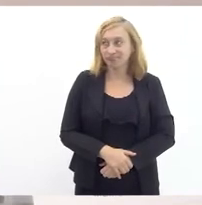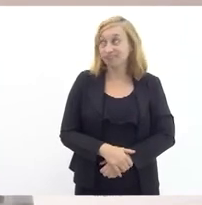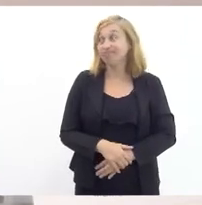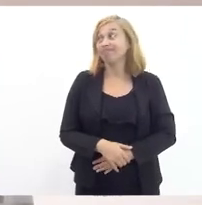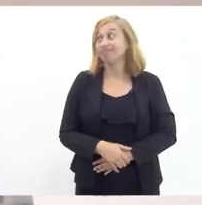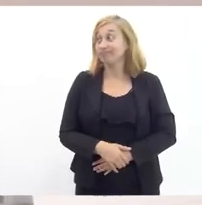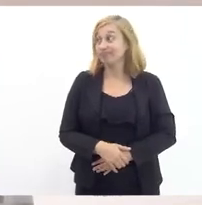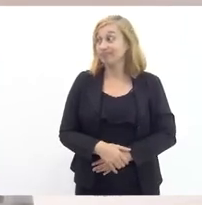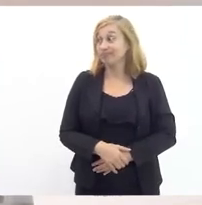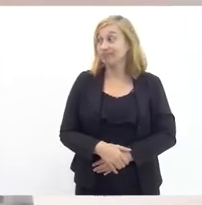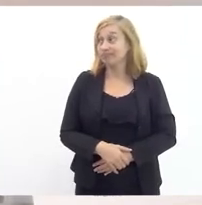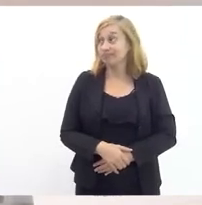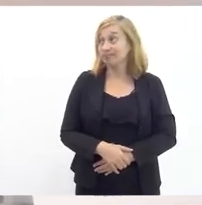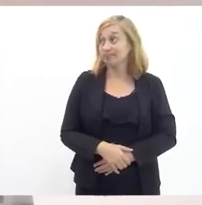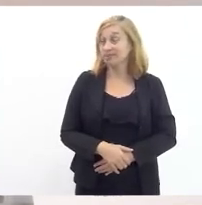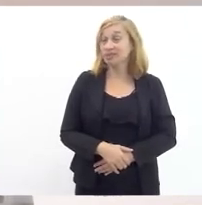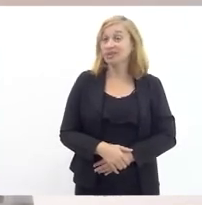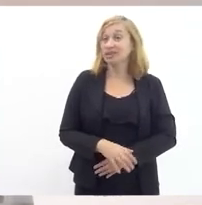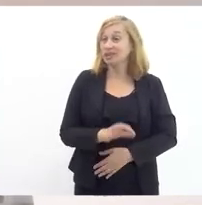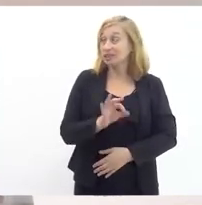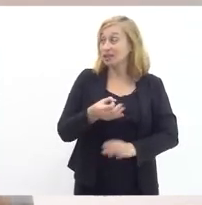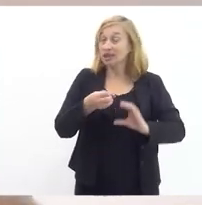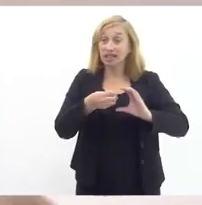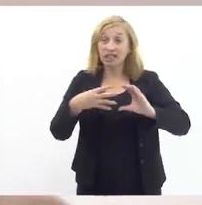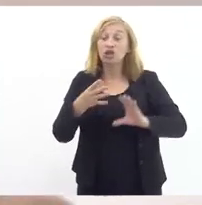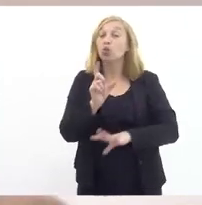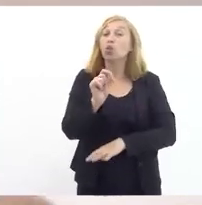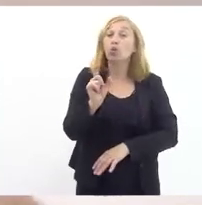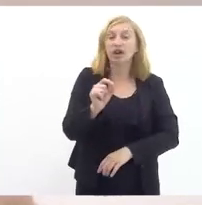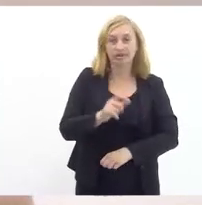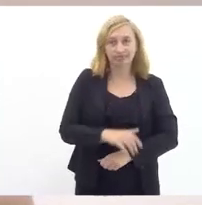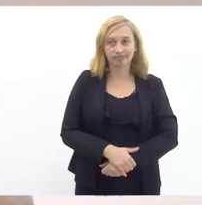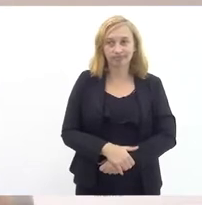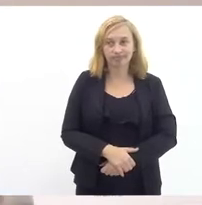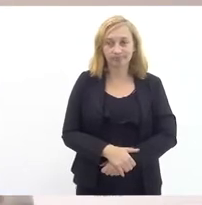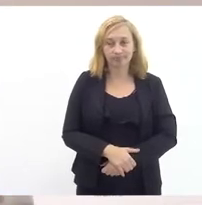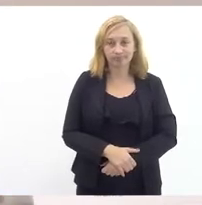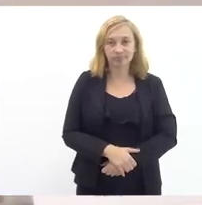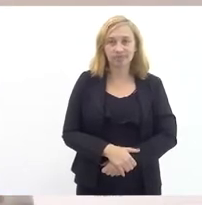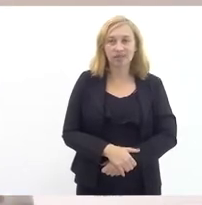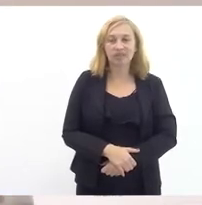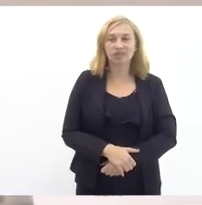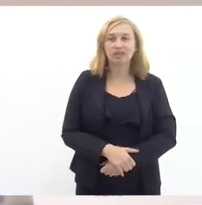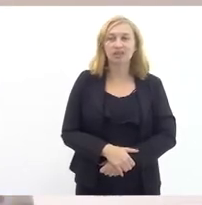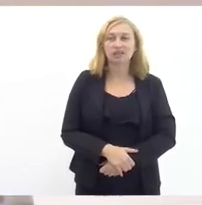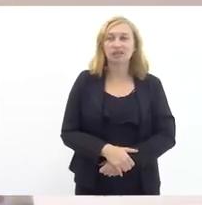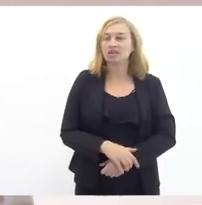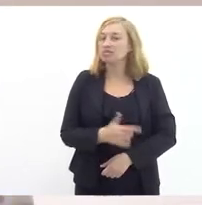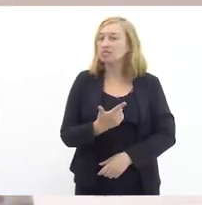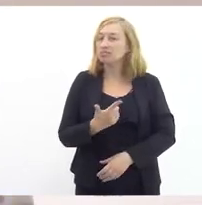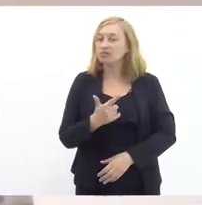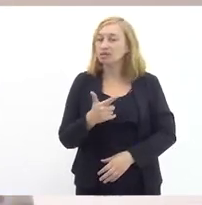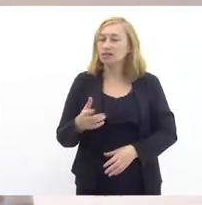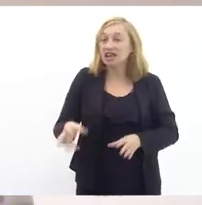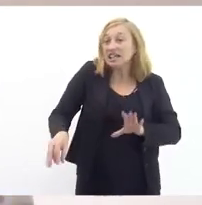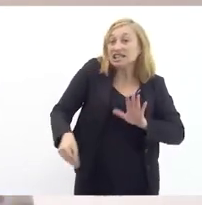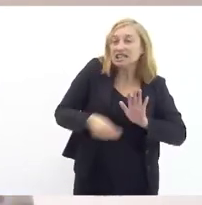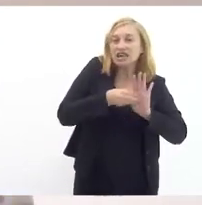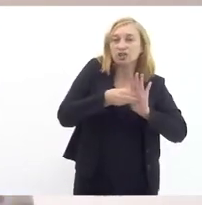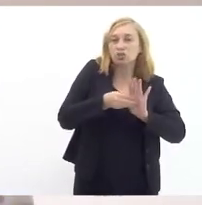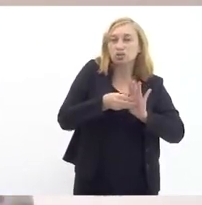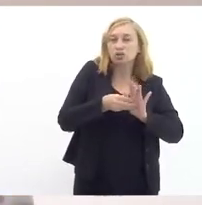Ora, então, isso caracteriza, o simples fato de não estar nesse programa, um grau